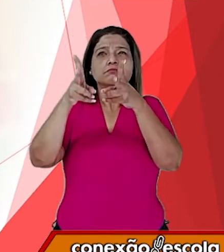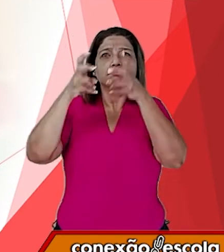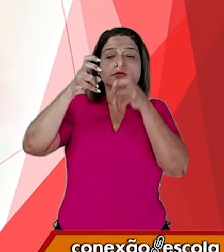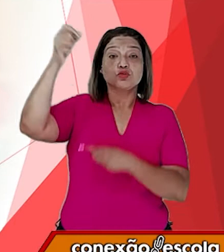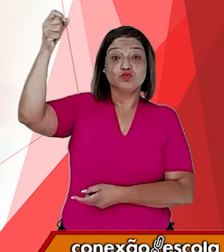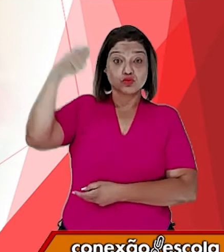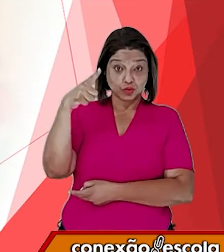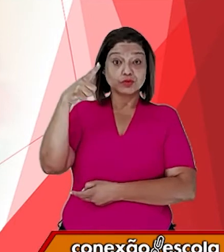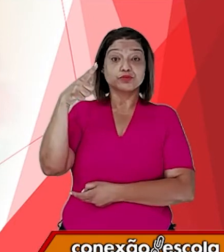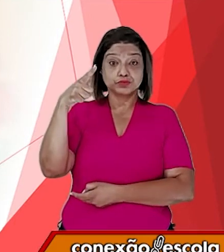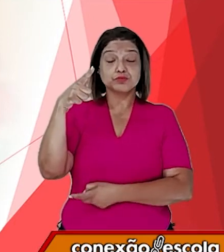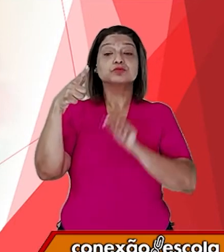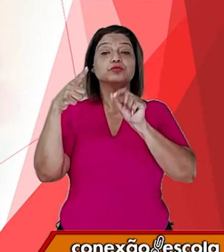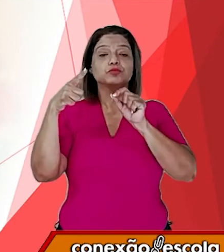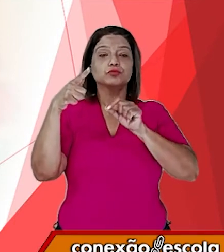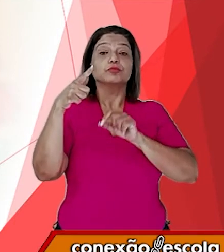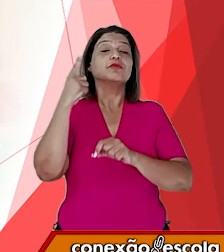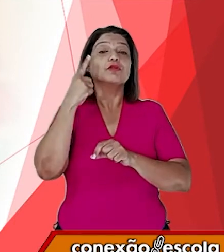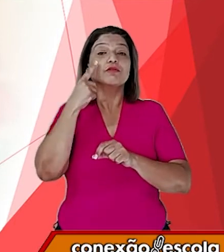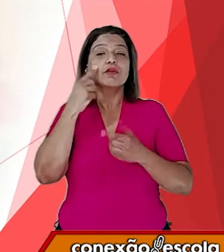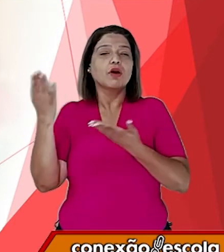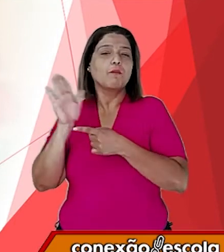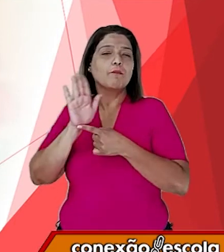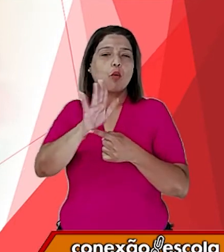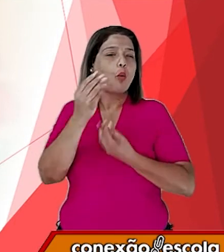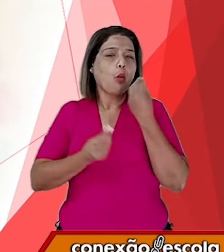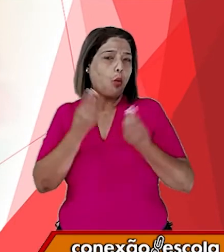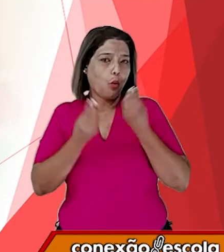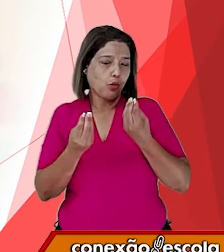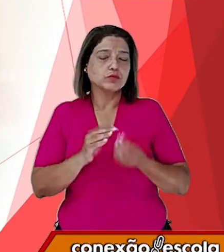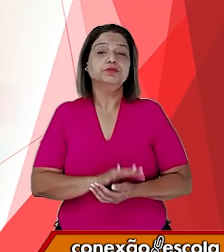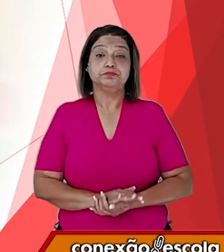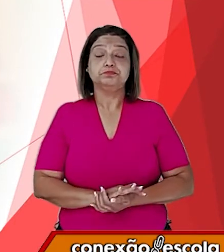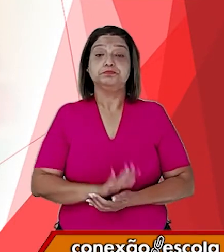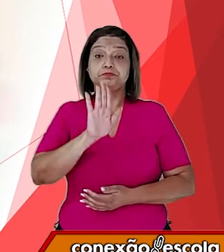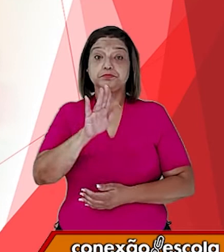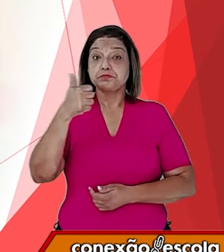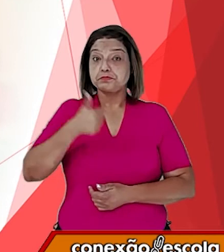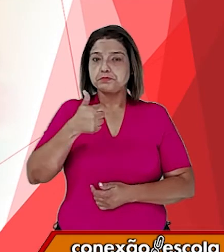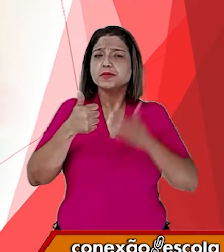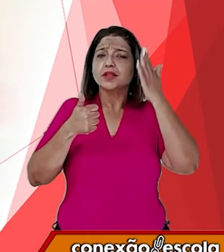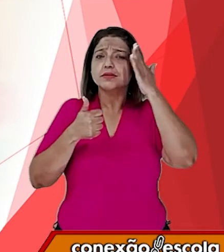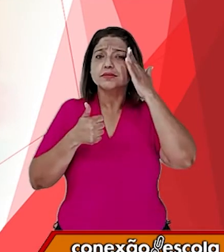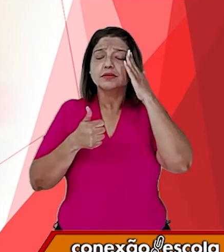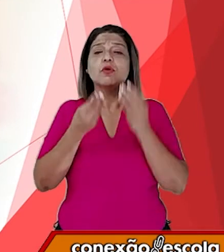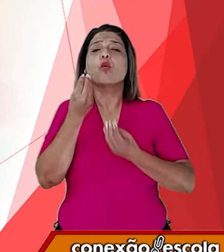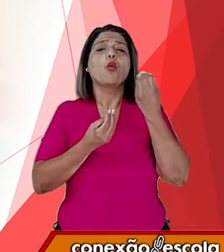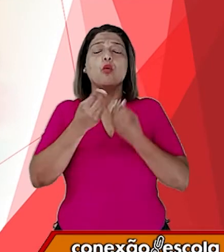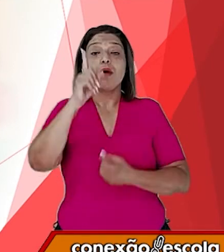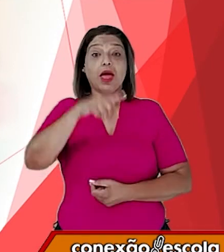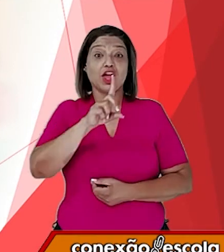do Sol, feita da seguinte maneira. Em primeiro lugar, deve-se apontar o